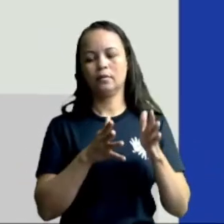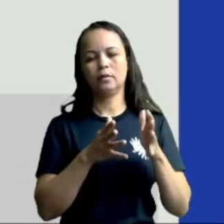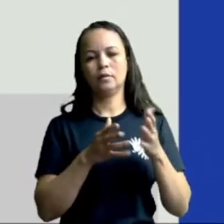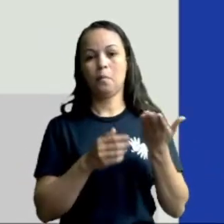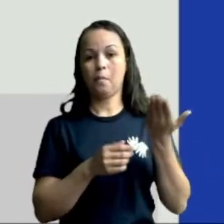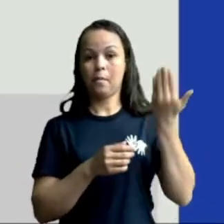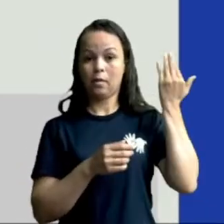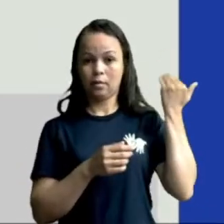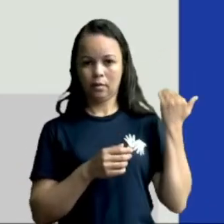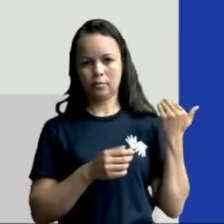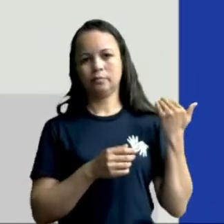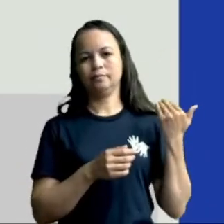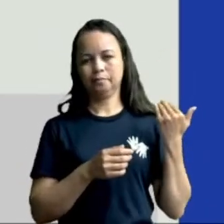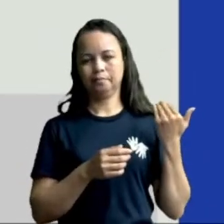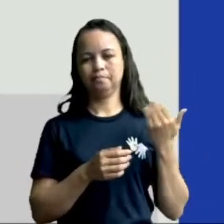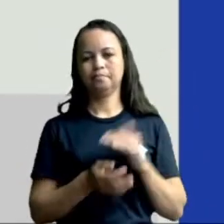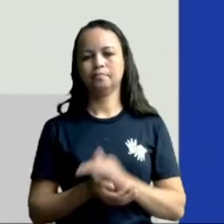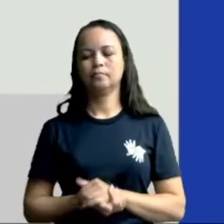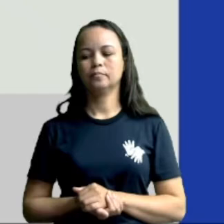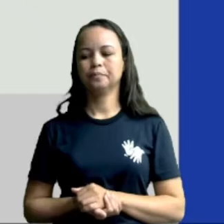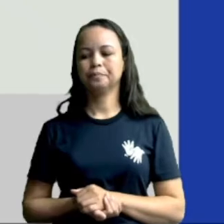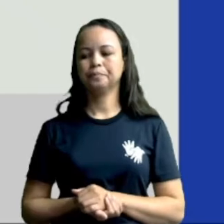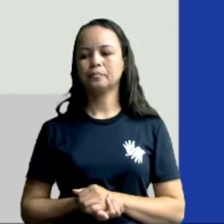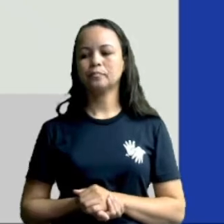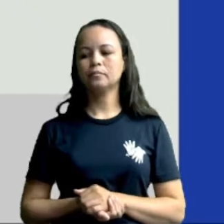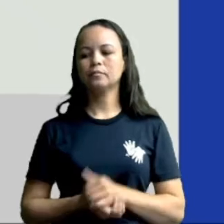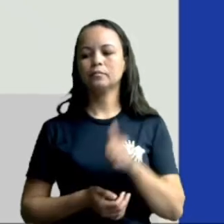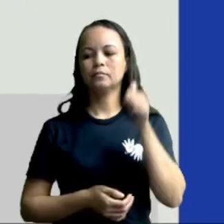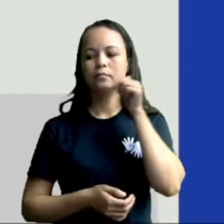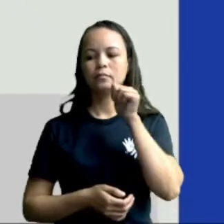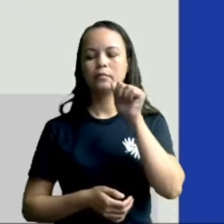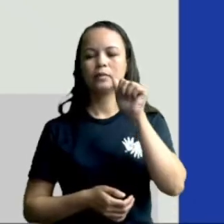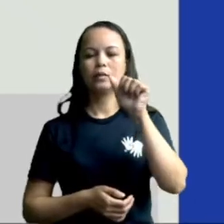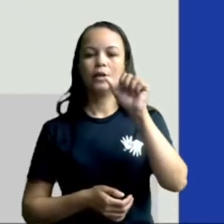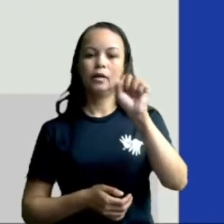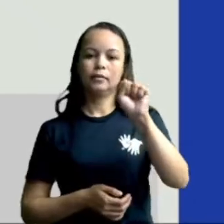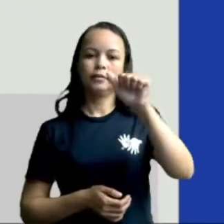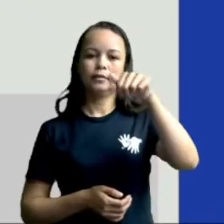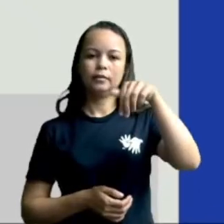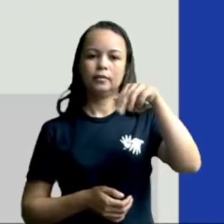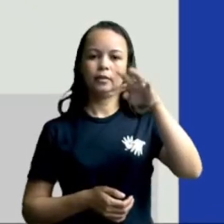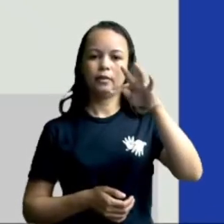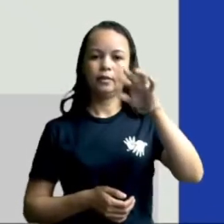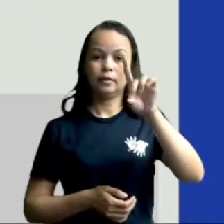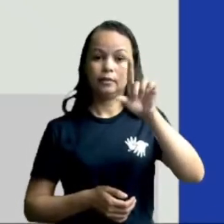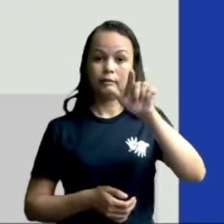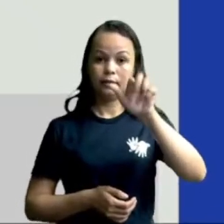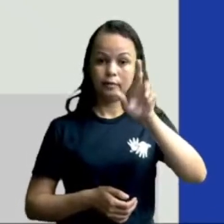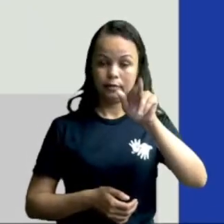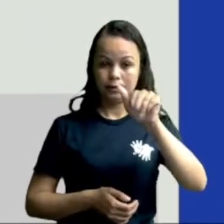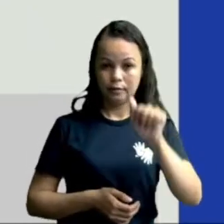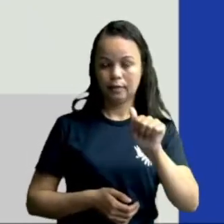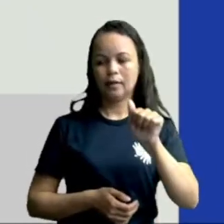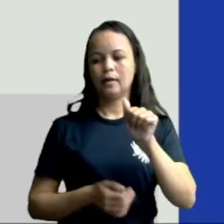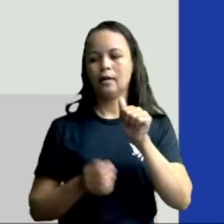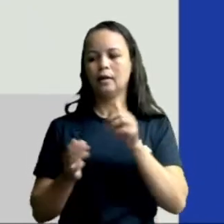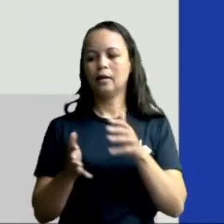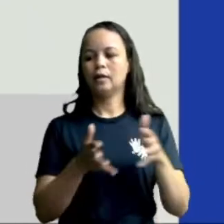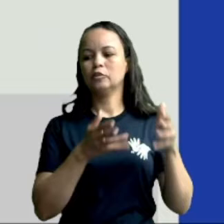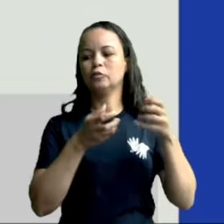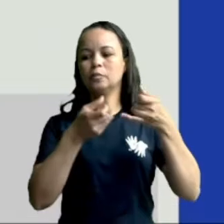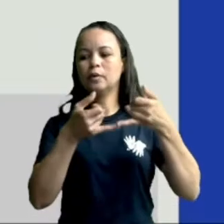acción en el pasado. Sandra dijo que llegaría sobre las 10 de la noche